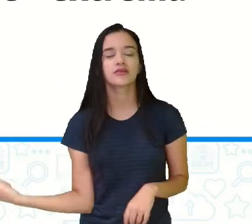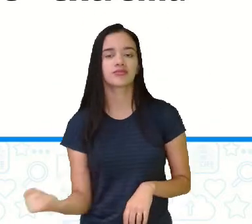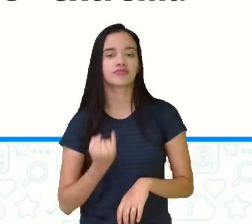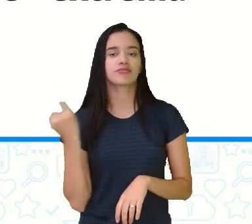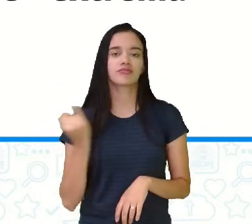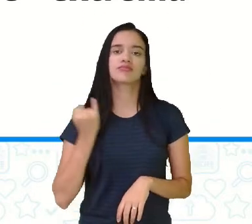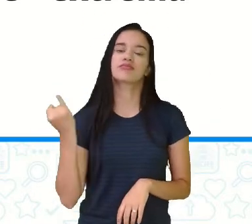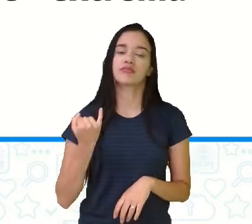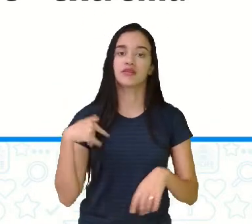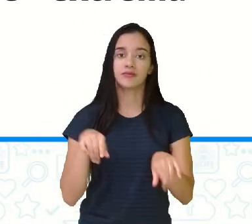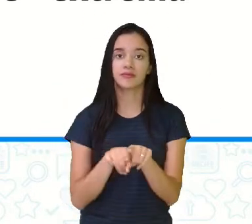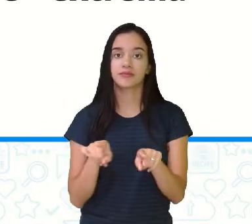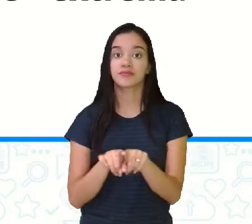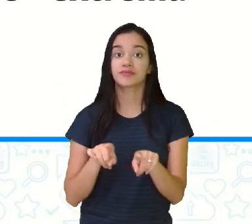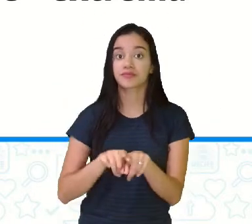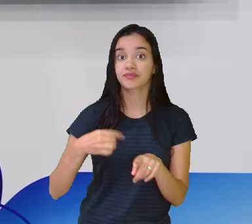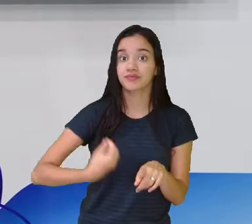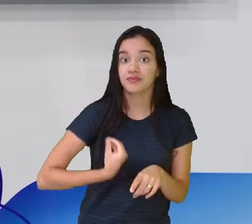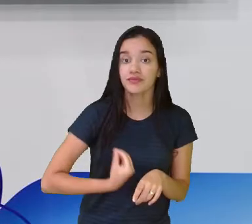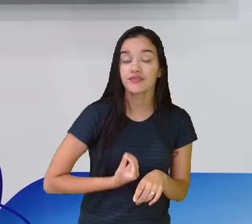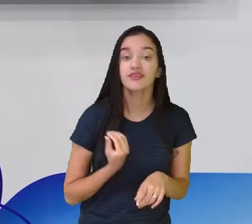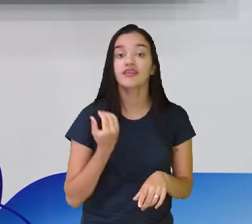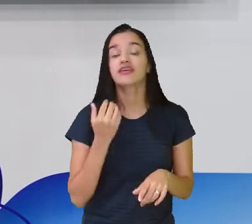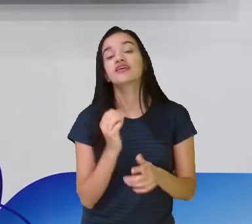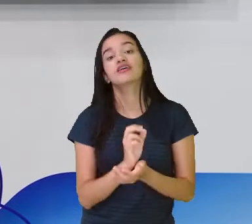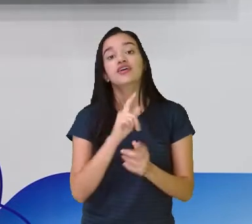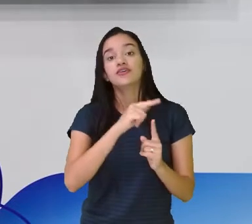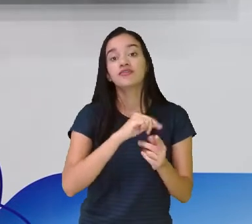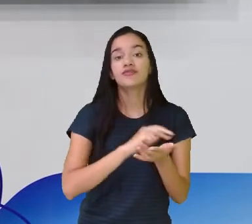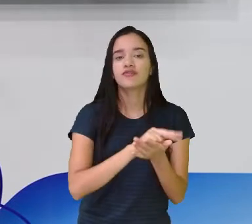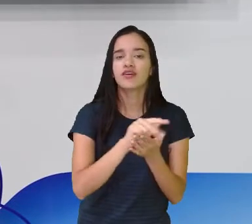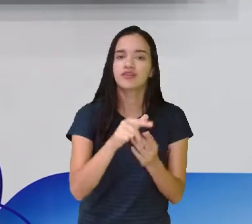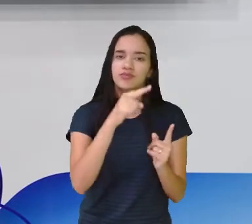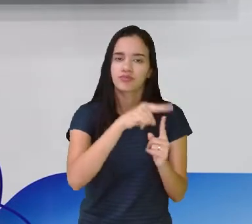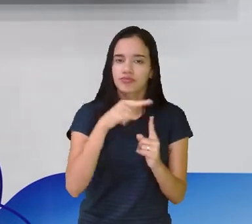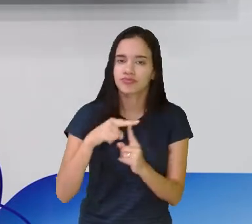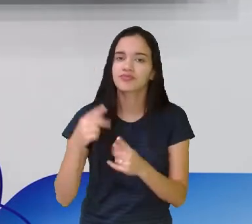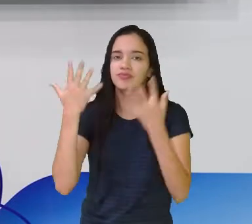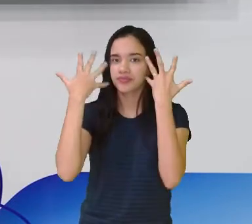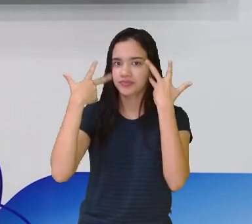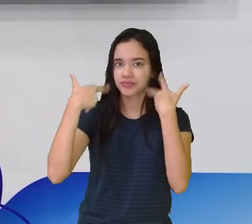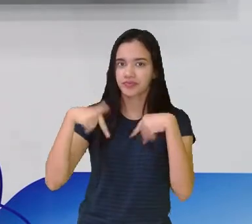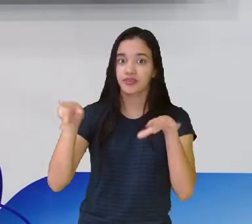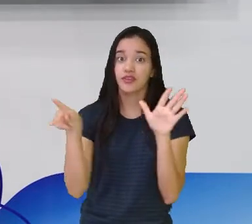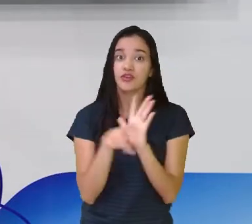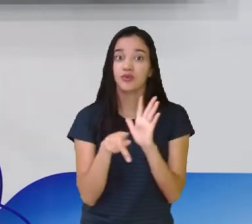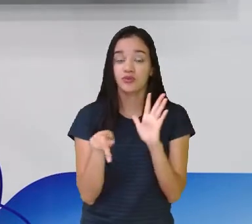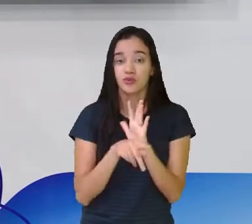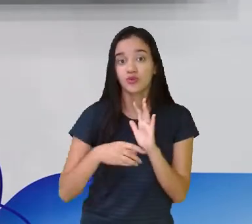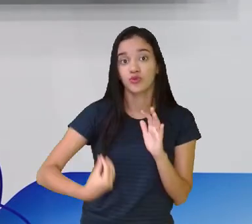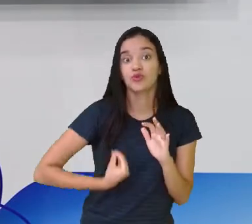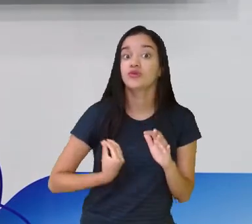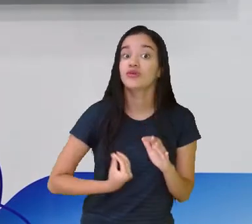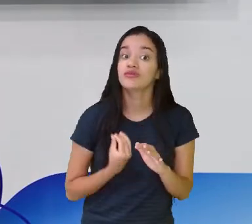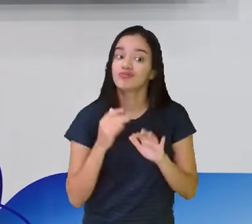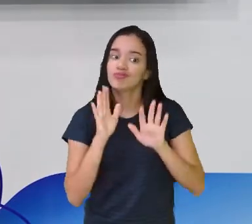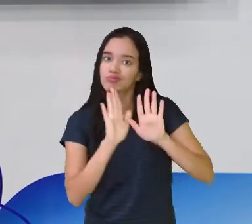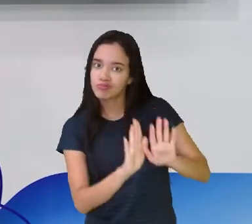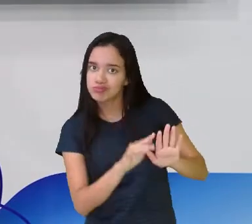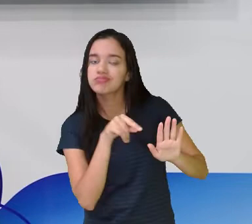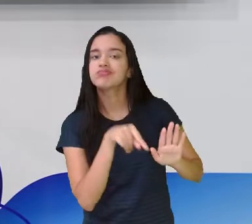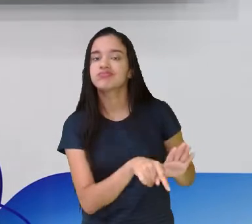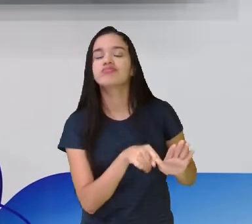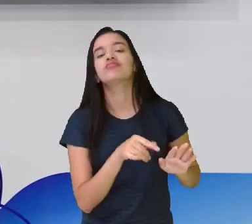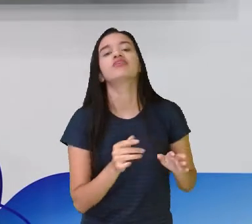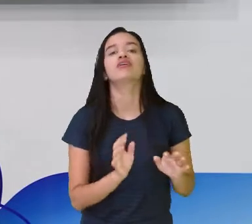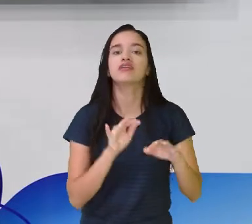importância. Existem espécies lá na Amazônia que elas só existem lá e elas só sobrevivem lá.